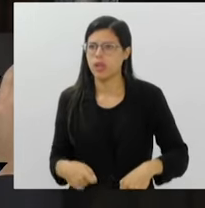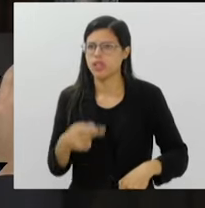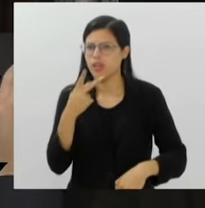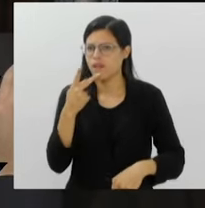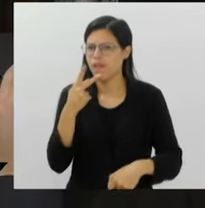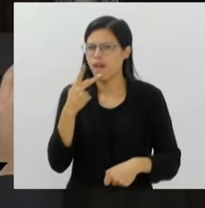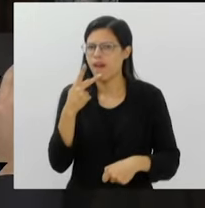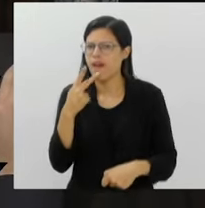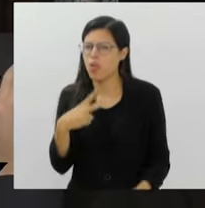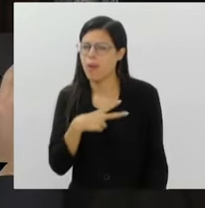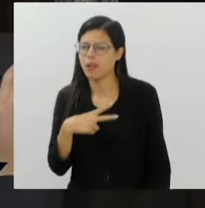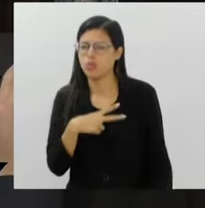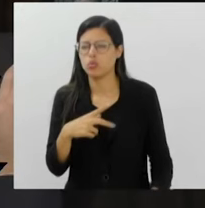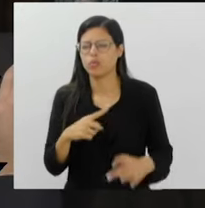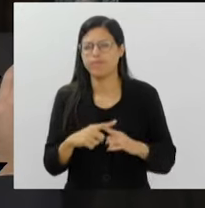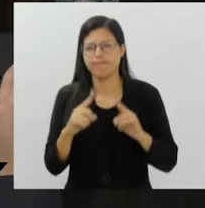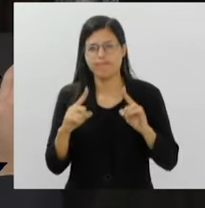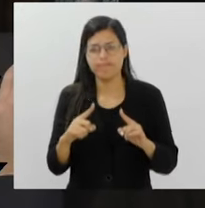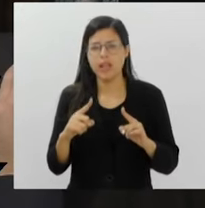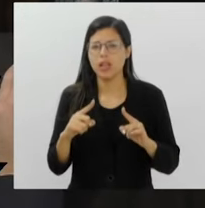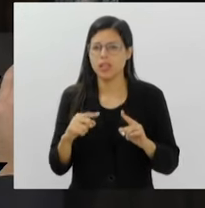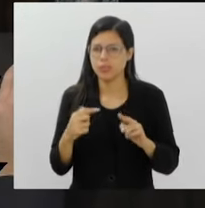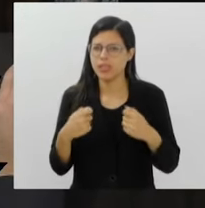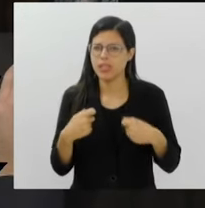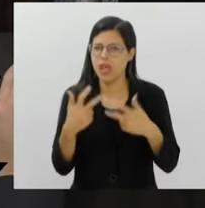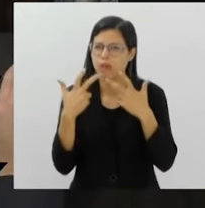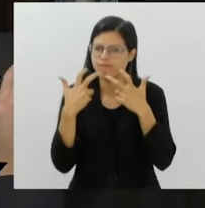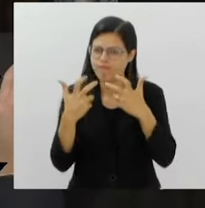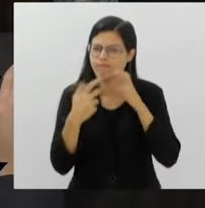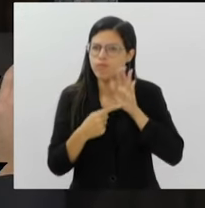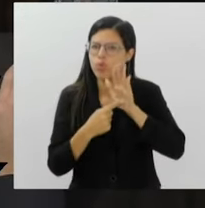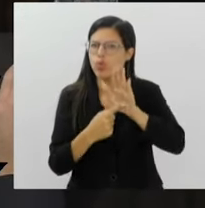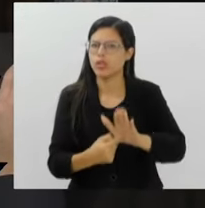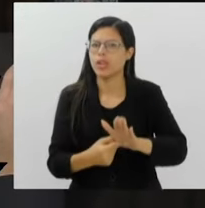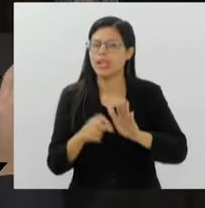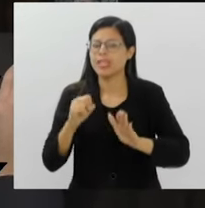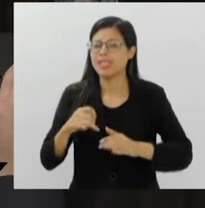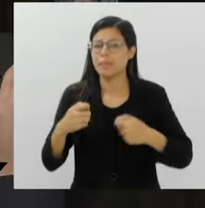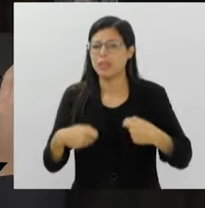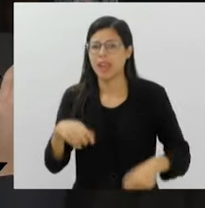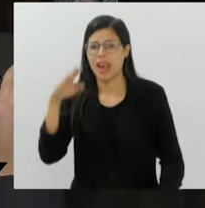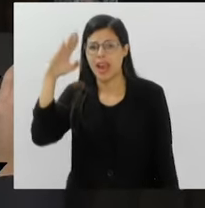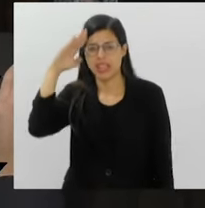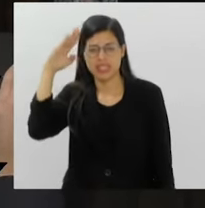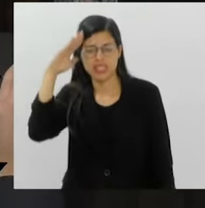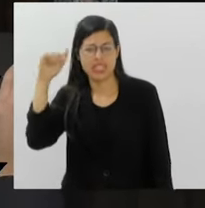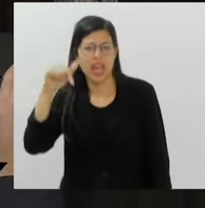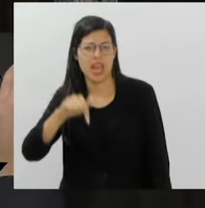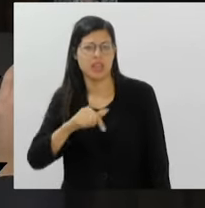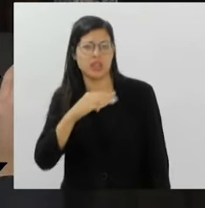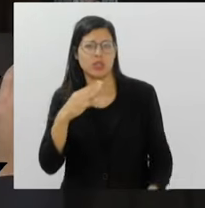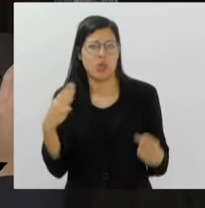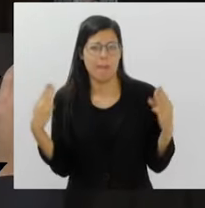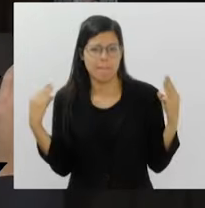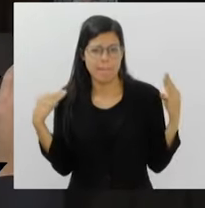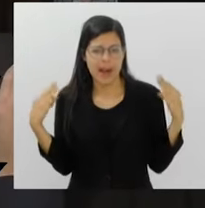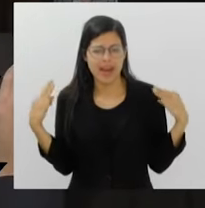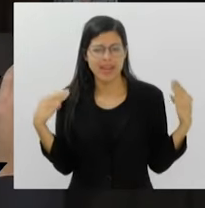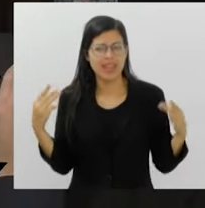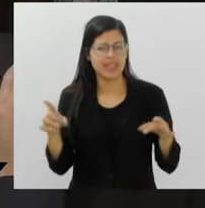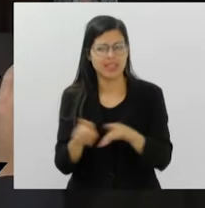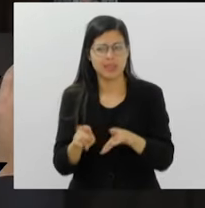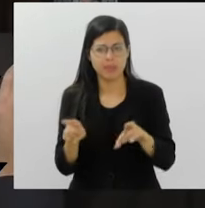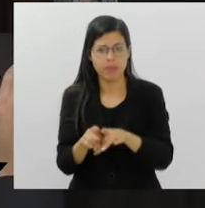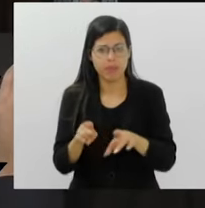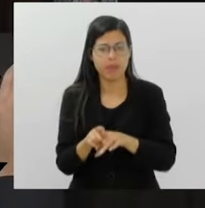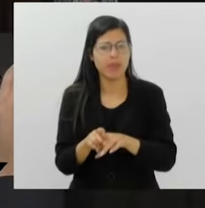não. Se necessário for trazer exército de novo, trazer a marinha, trazer as forças armadas, e para mim pouco importa se o governo